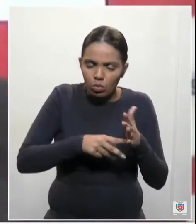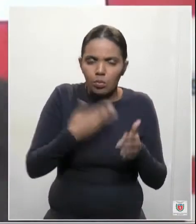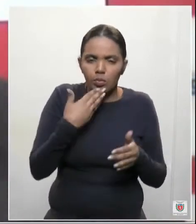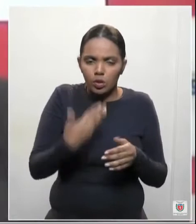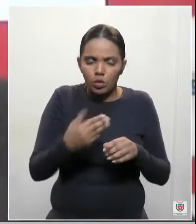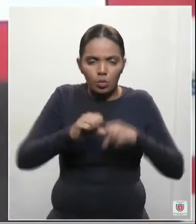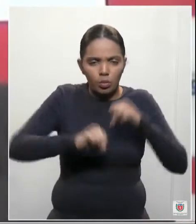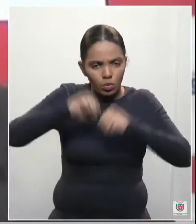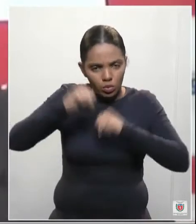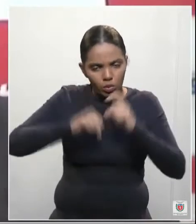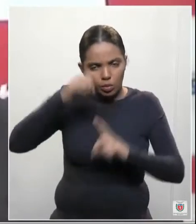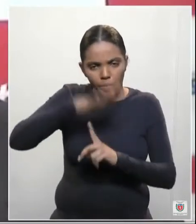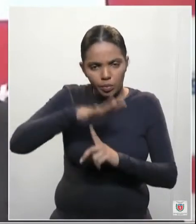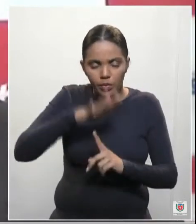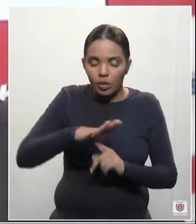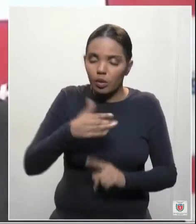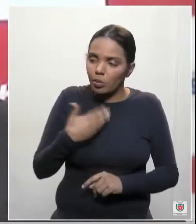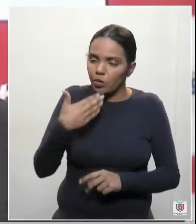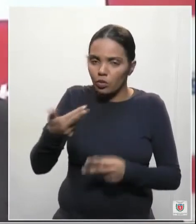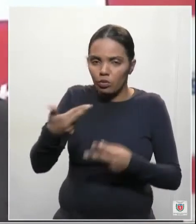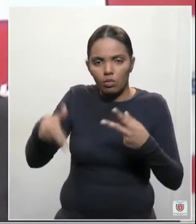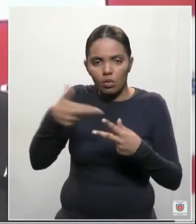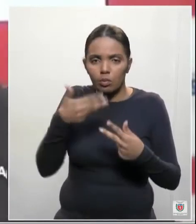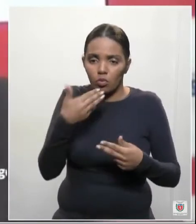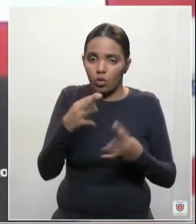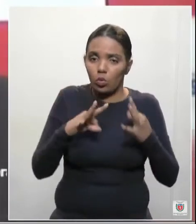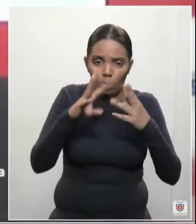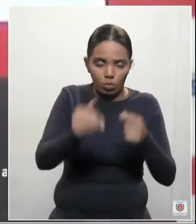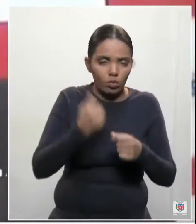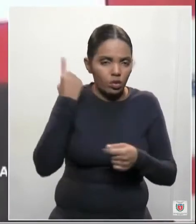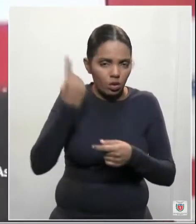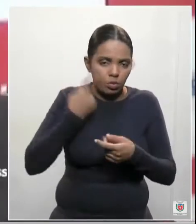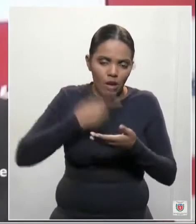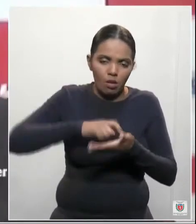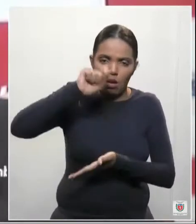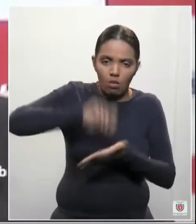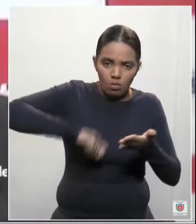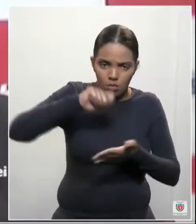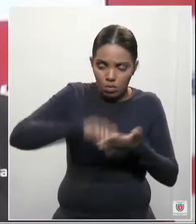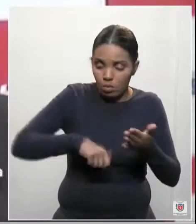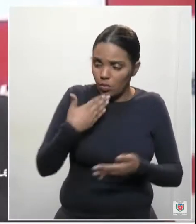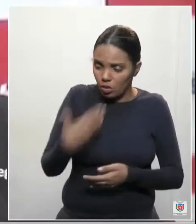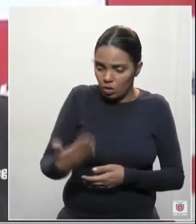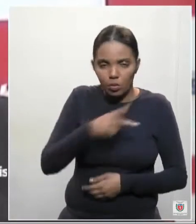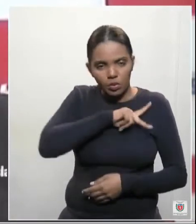colocando esse requerimento e estou deixando à disposição para todos os deputados assinarem. Estou pedindo a disponibilidade, presidente. Obrigado.